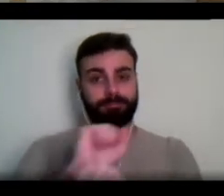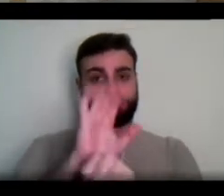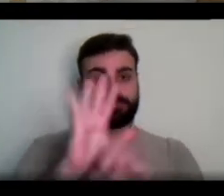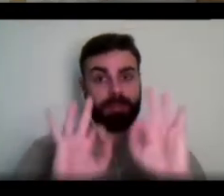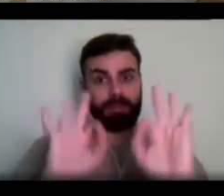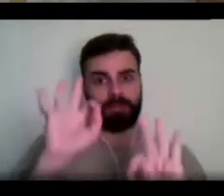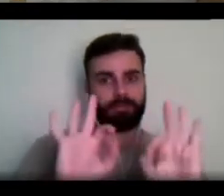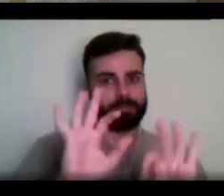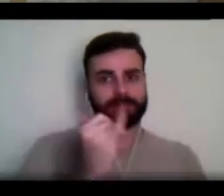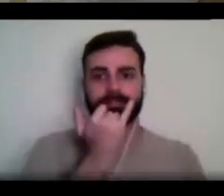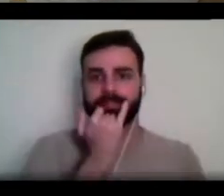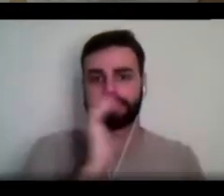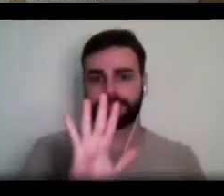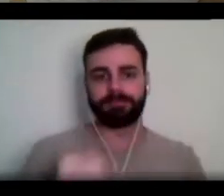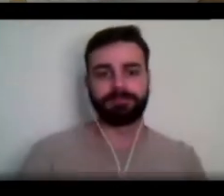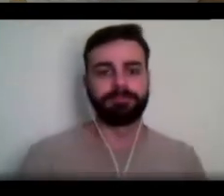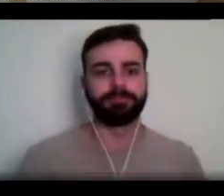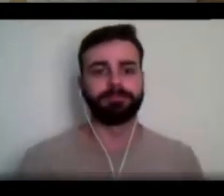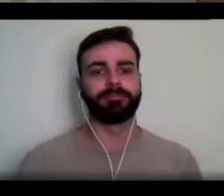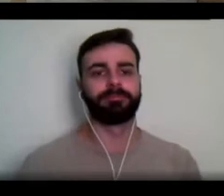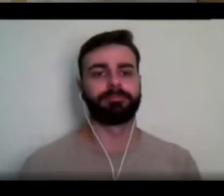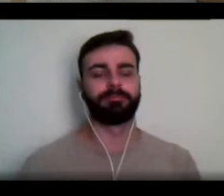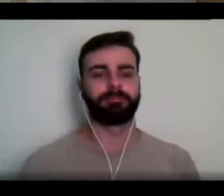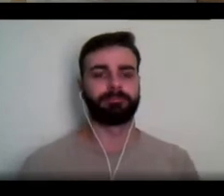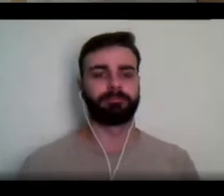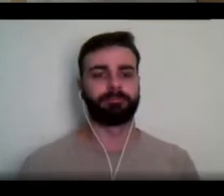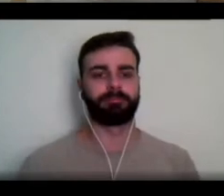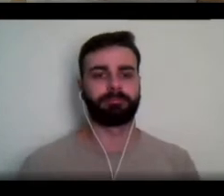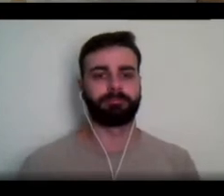Jesus Cristo. Espera aí, gente. 1-0 para esse trem.